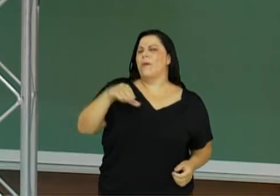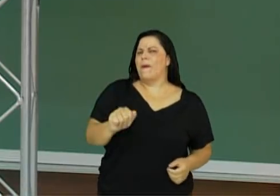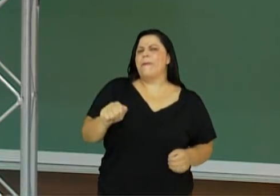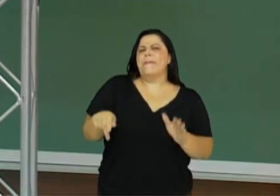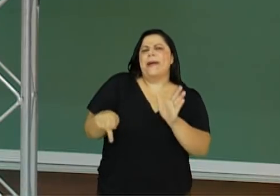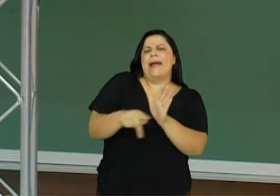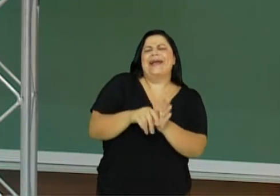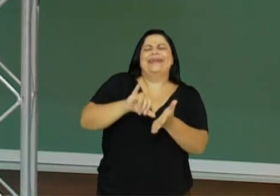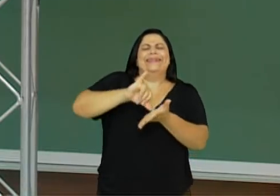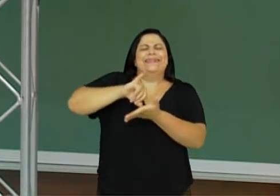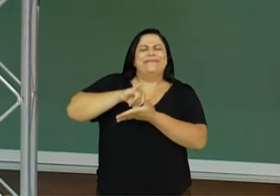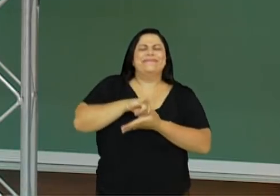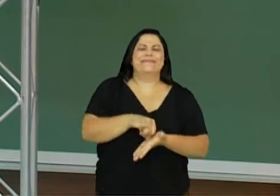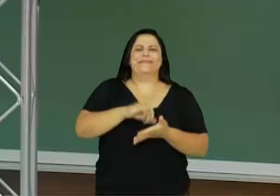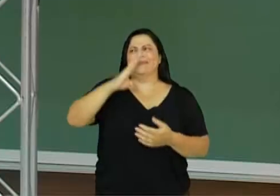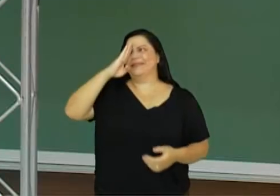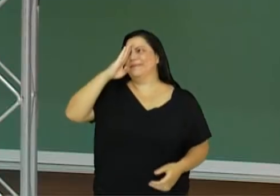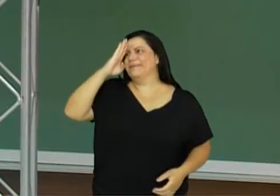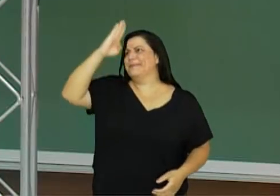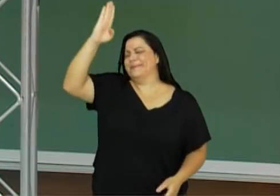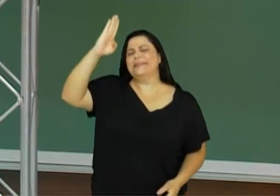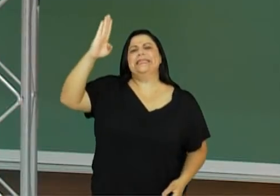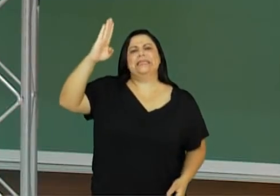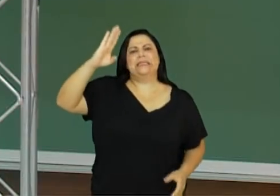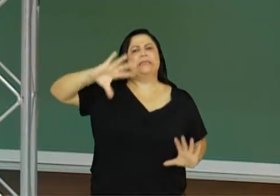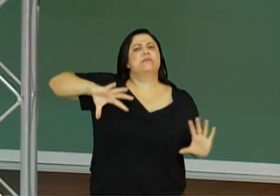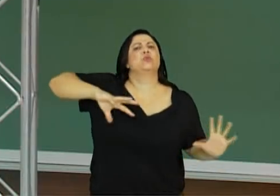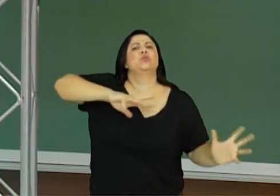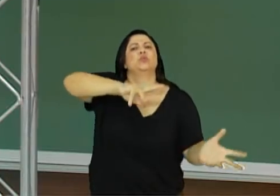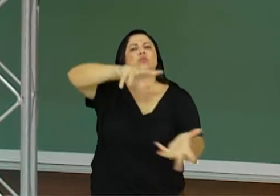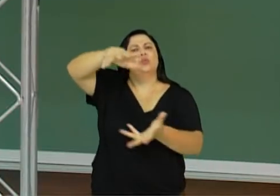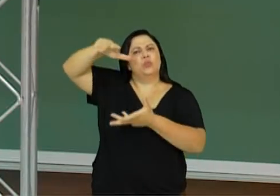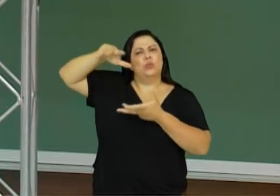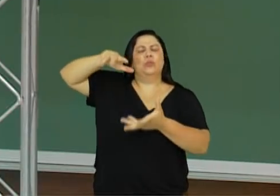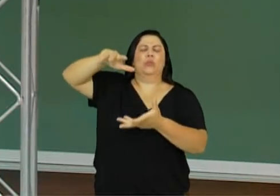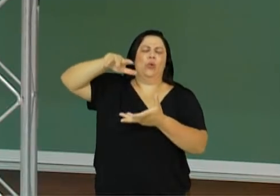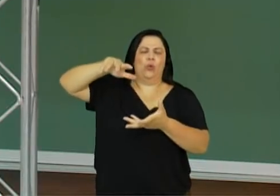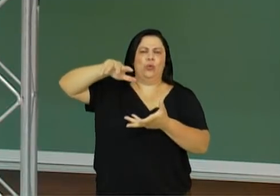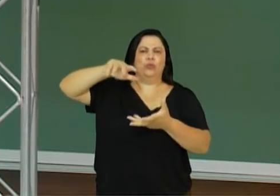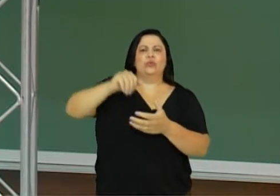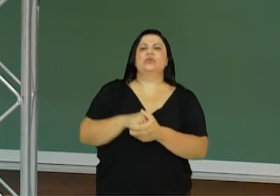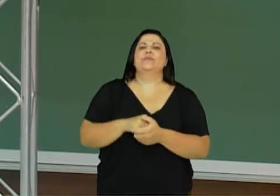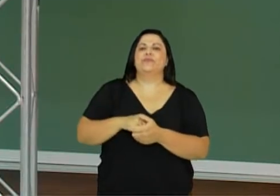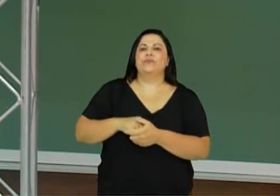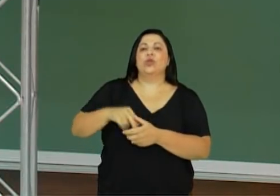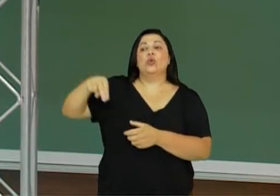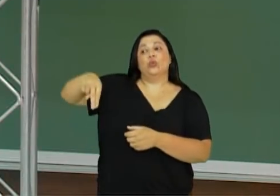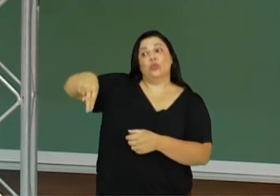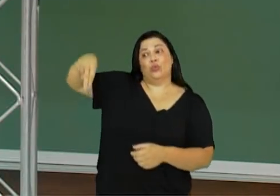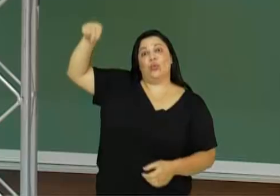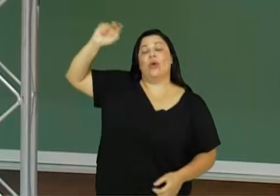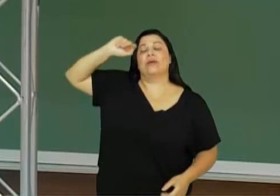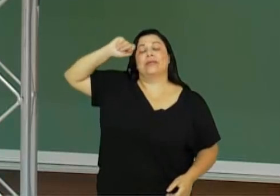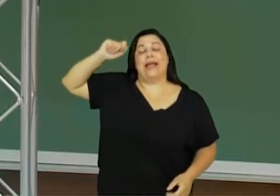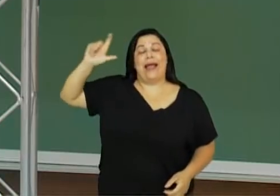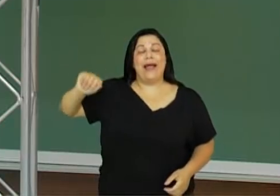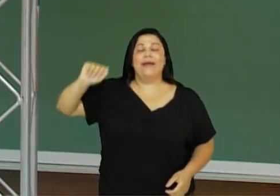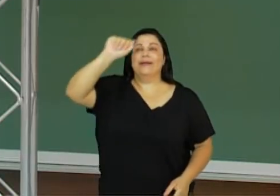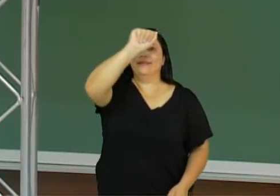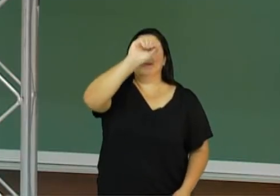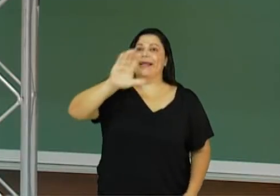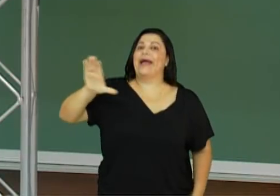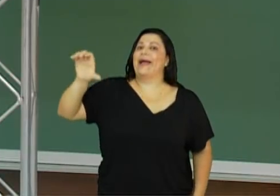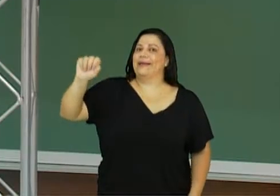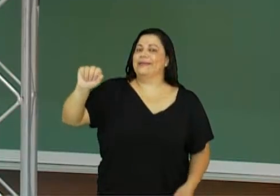né? Porque era a cidade principal do mundo ocidental, de parte do norte da África e da Ásia naquela época. Era a capital